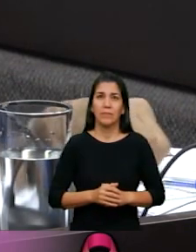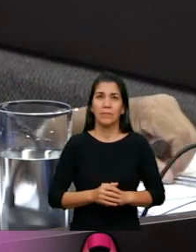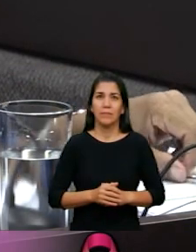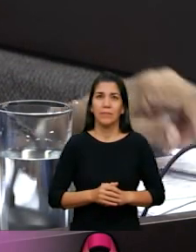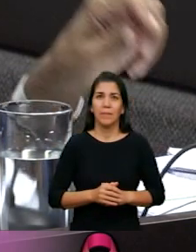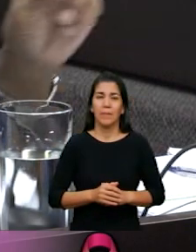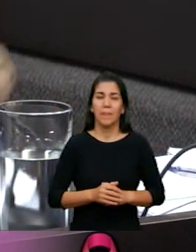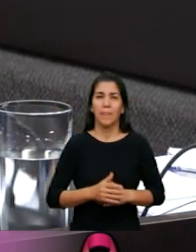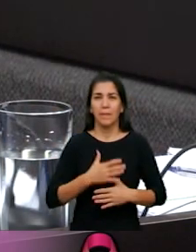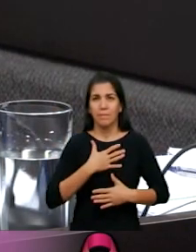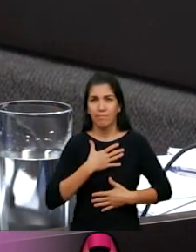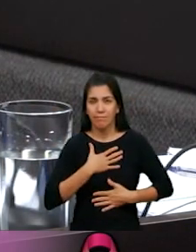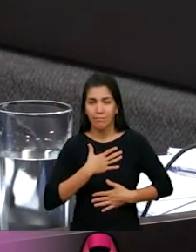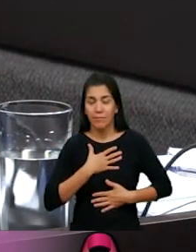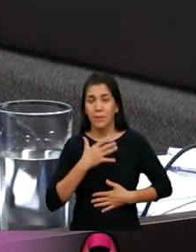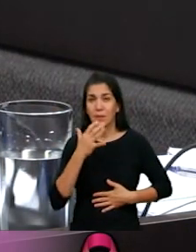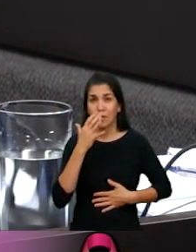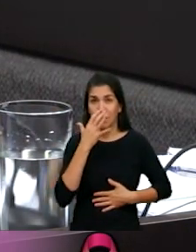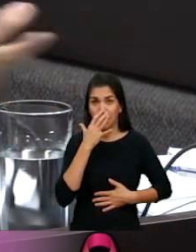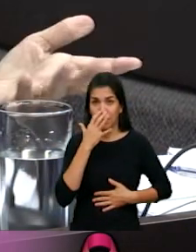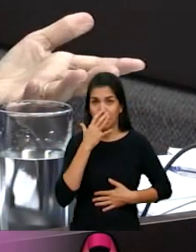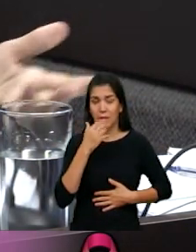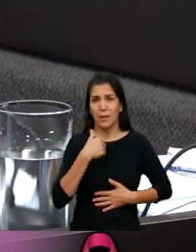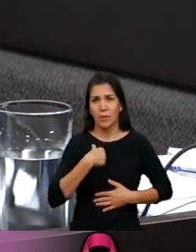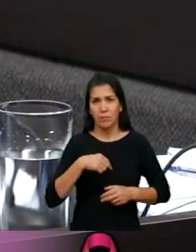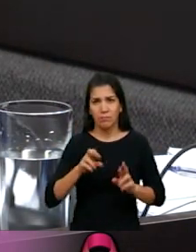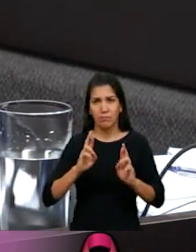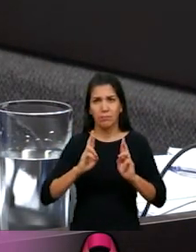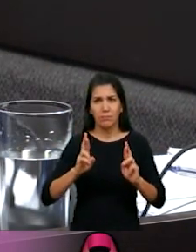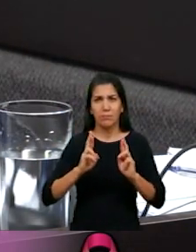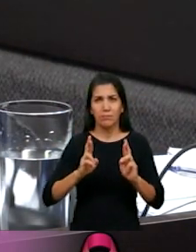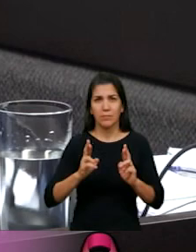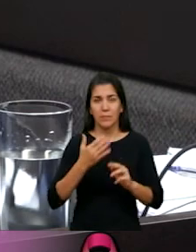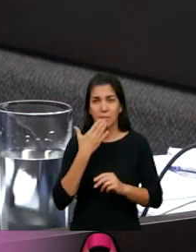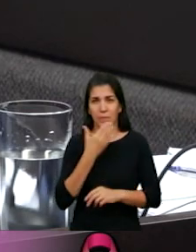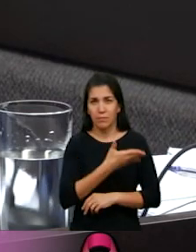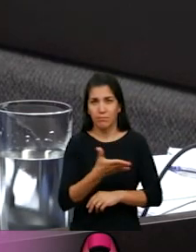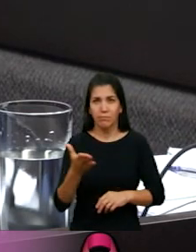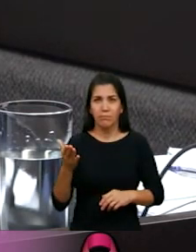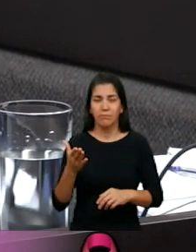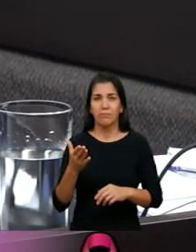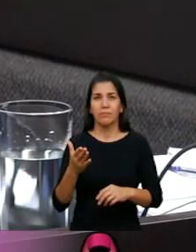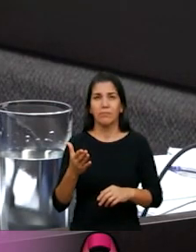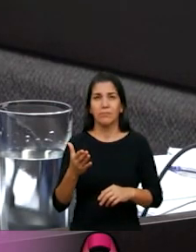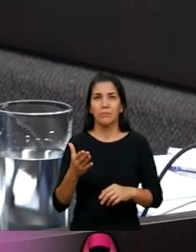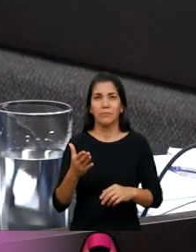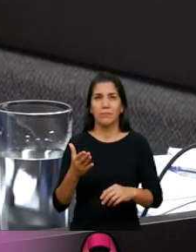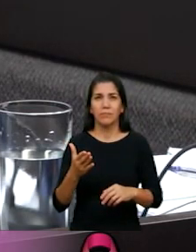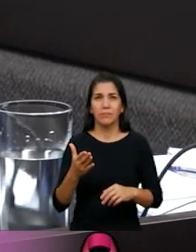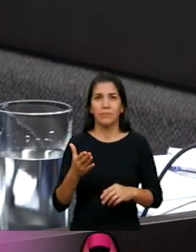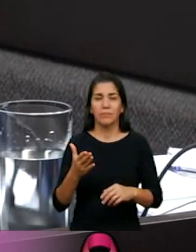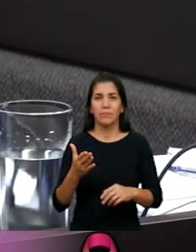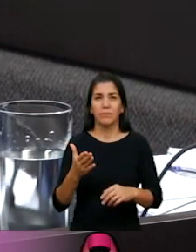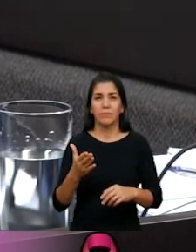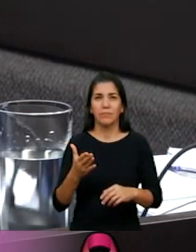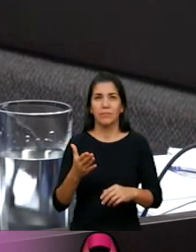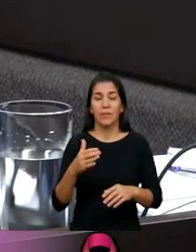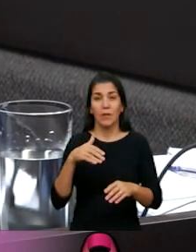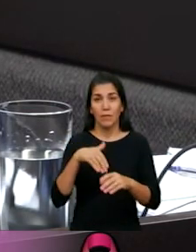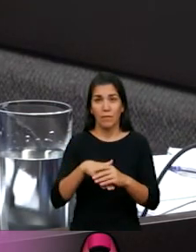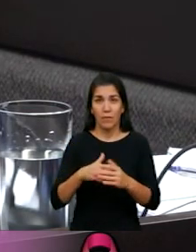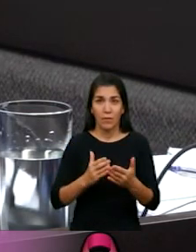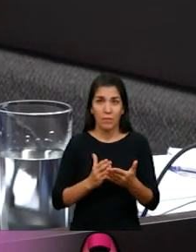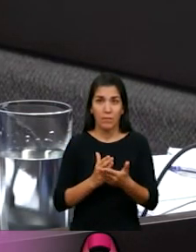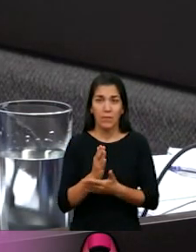aqui o meu respeito, a minha admiração, e espero, conto com a ajuda dos colegas, com voto favorável,